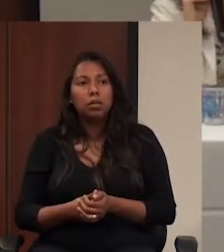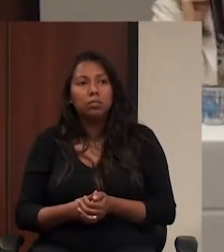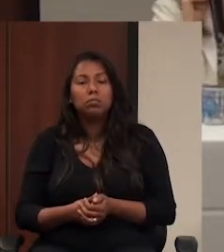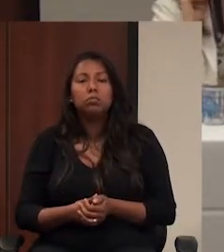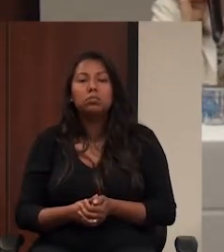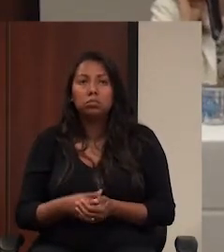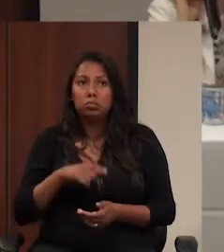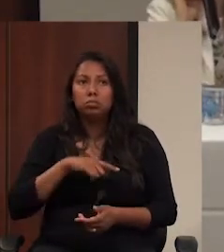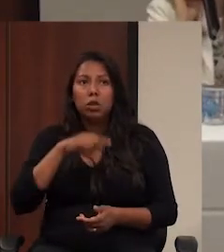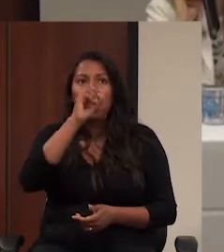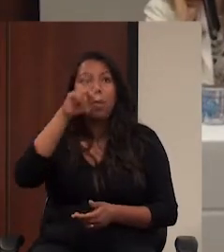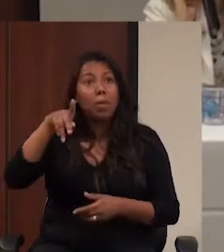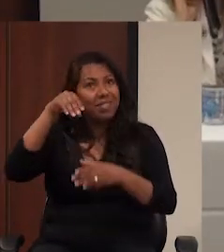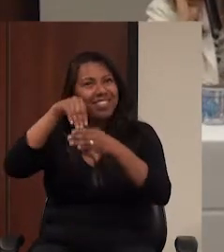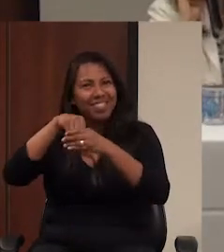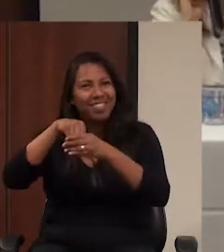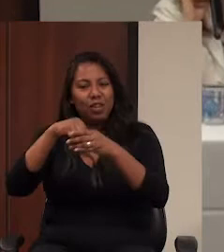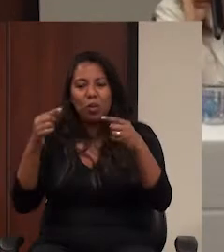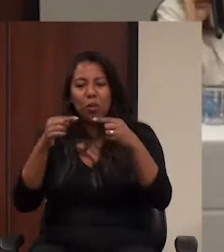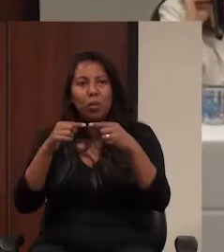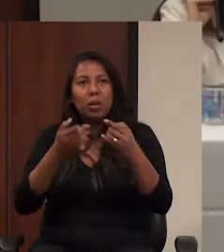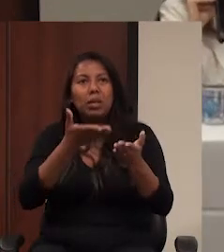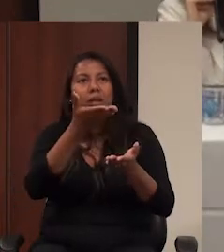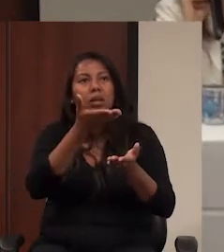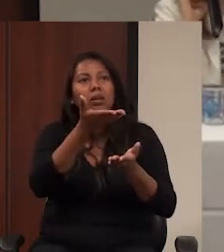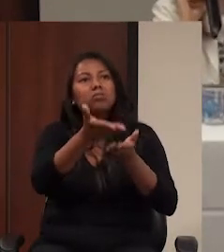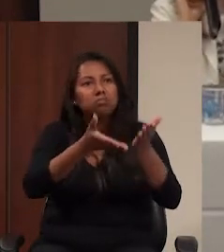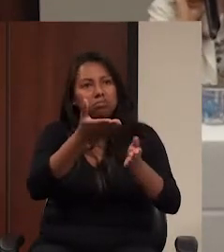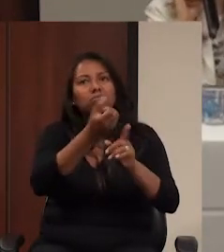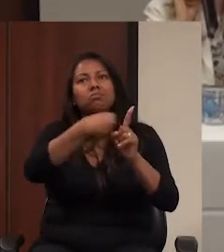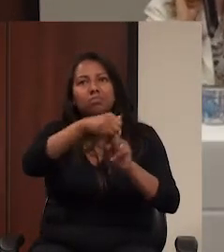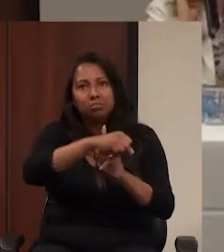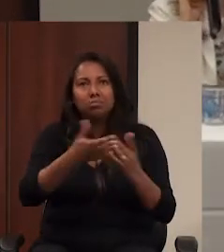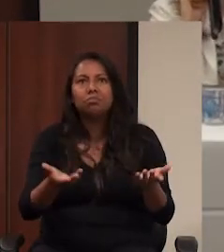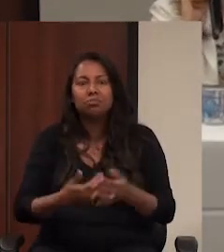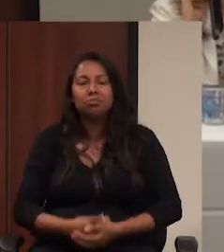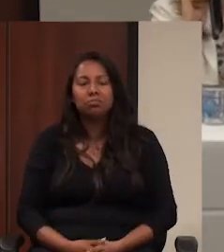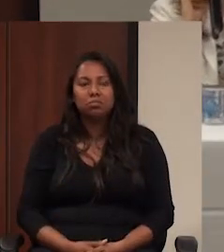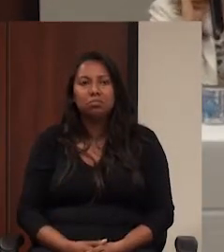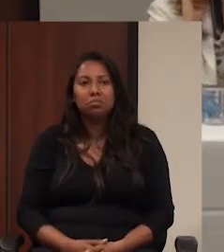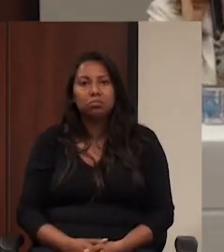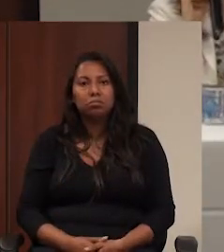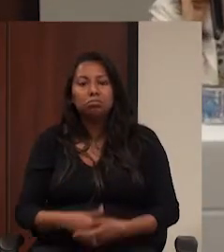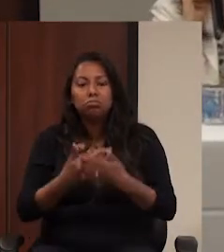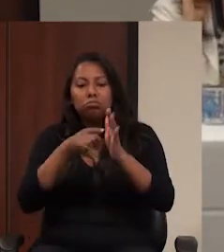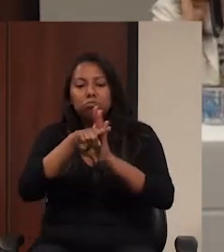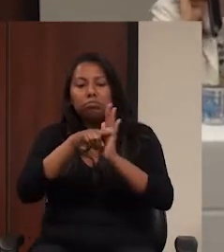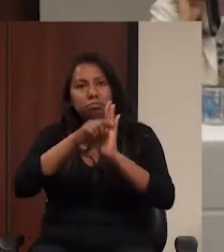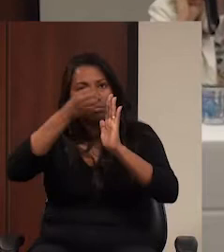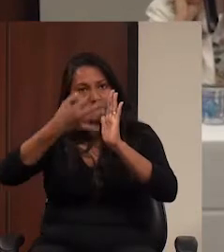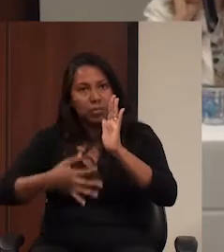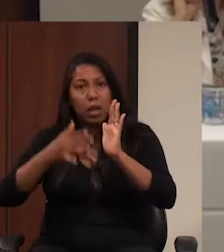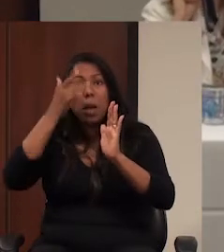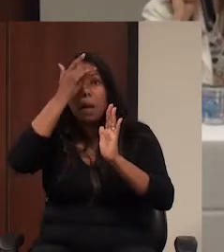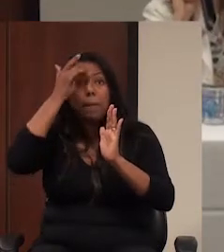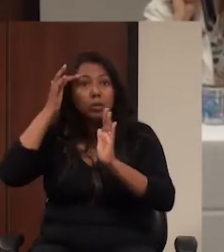ombudsmans pessoais dentro dos serviços sociais. E daí o que eles colocam lá nos estudos que eu localizei sobre o tema é que as pessoas